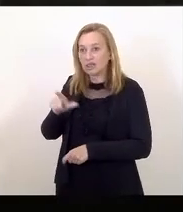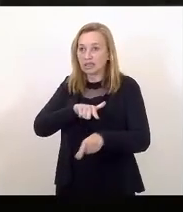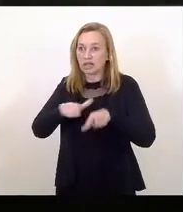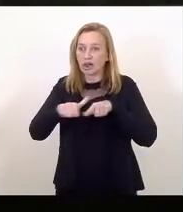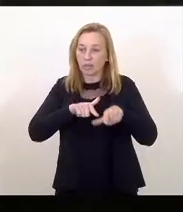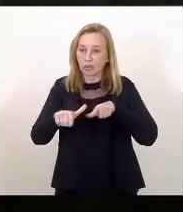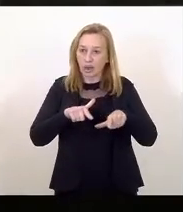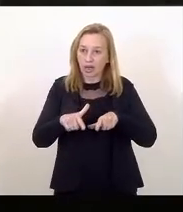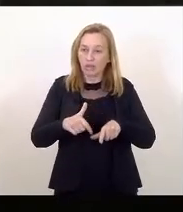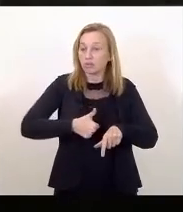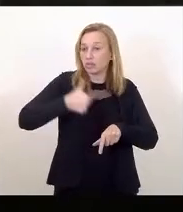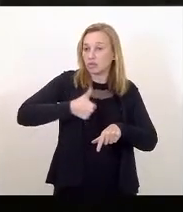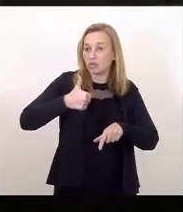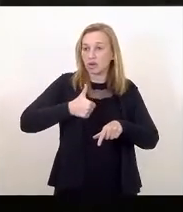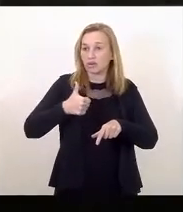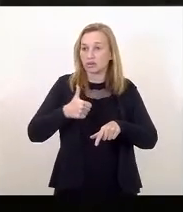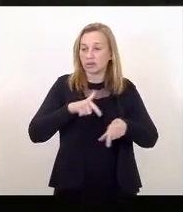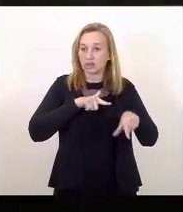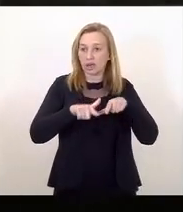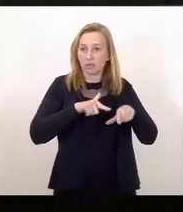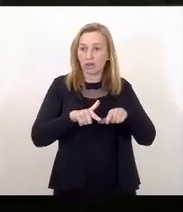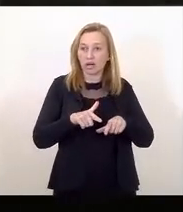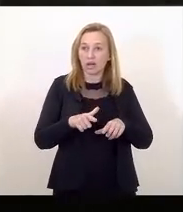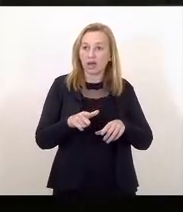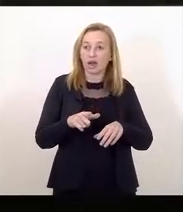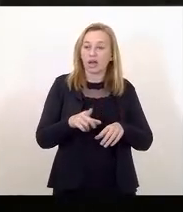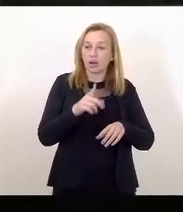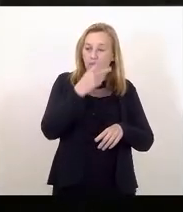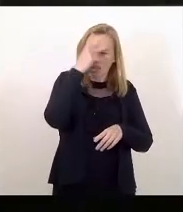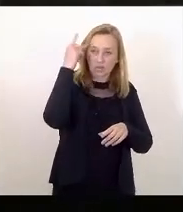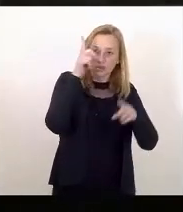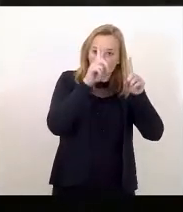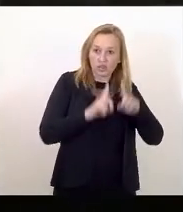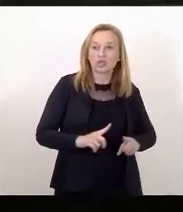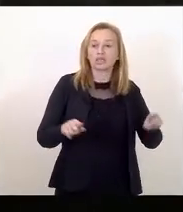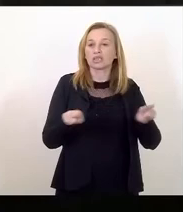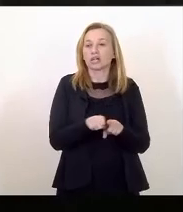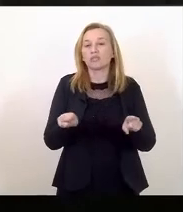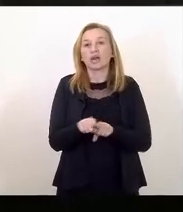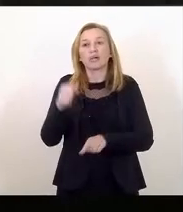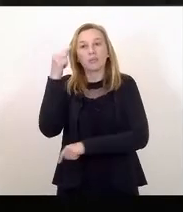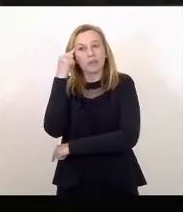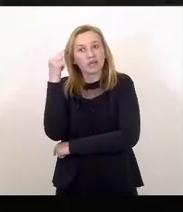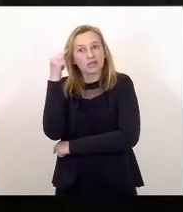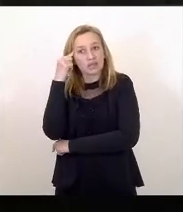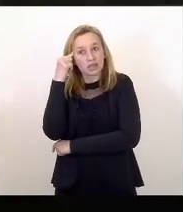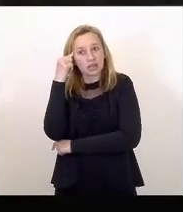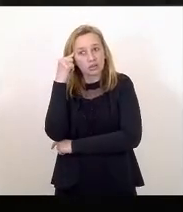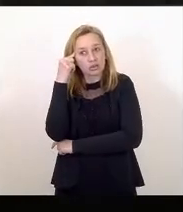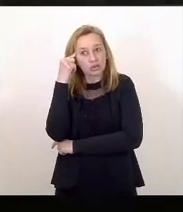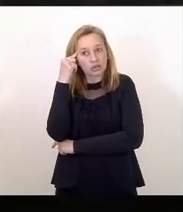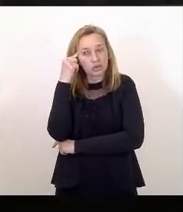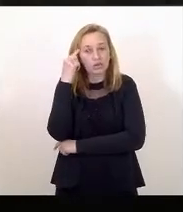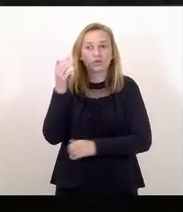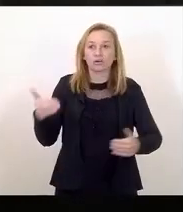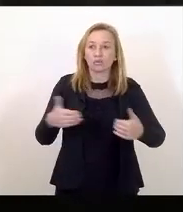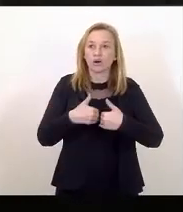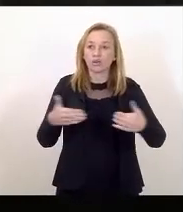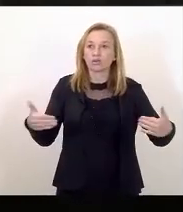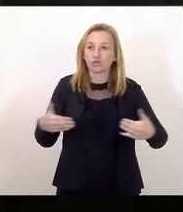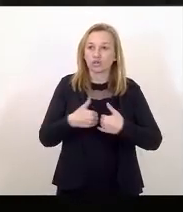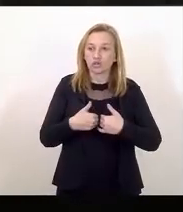de primeiro emprego a deficientes, e aí estamos também pensando nos autistas, desde que